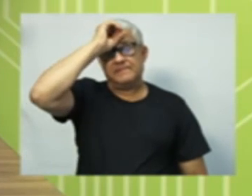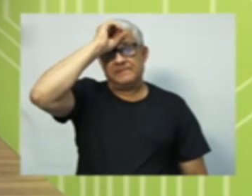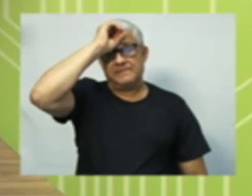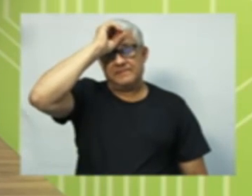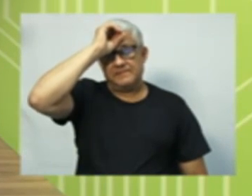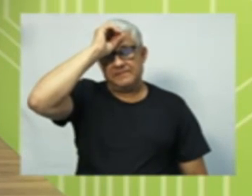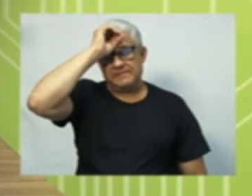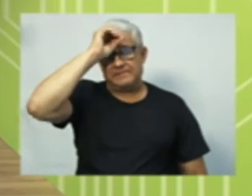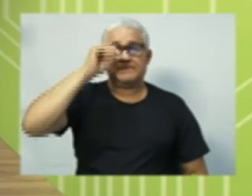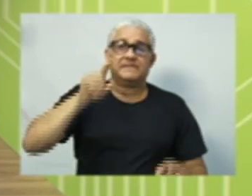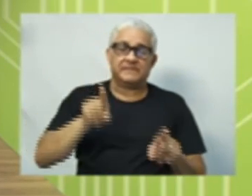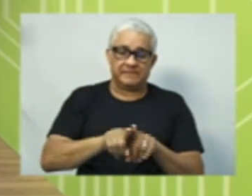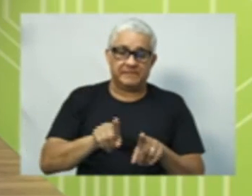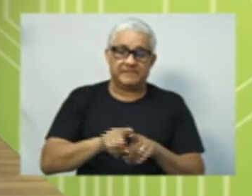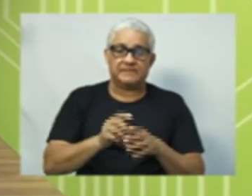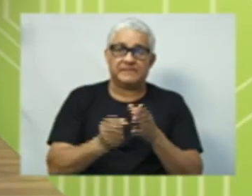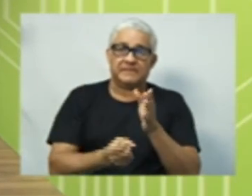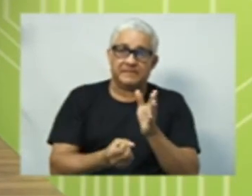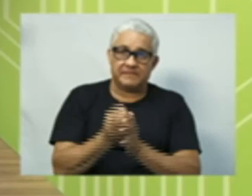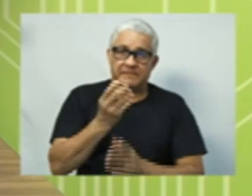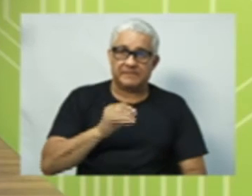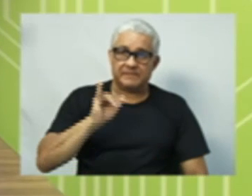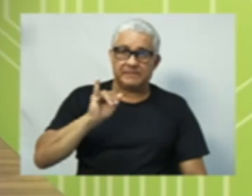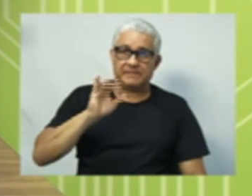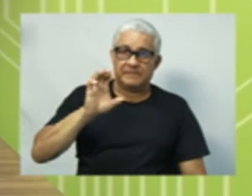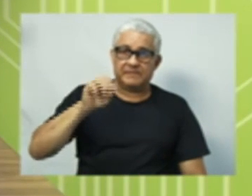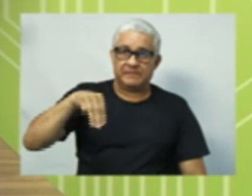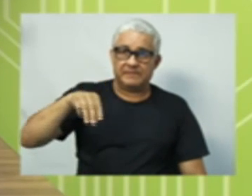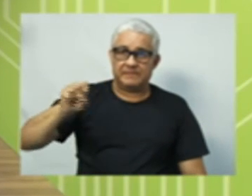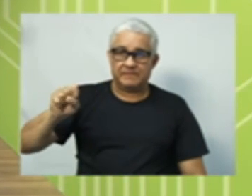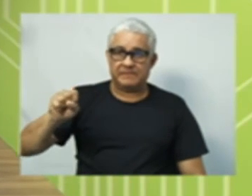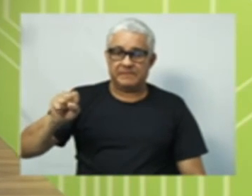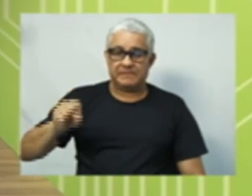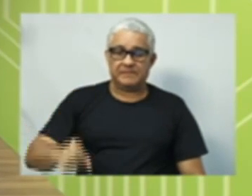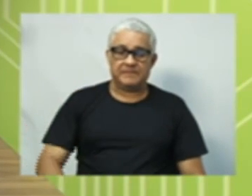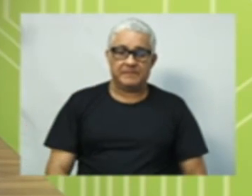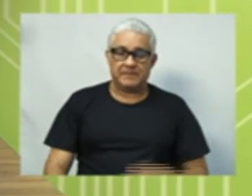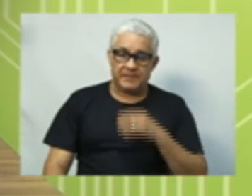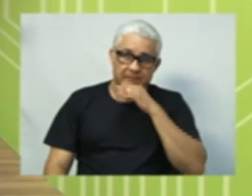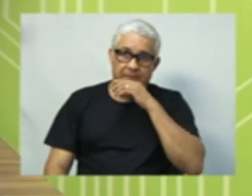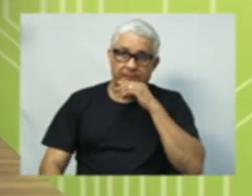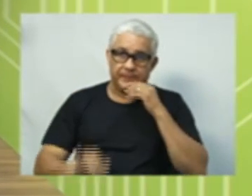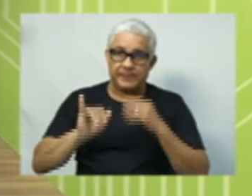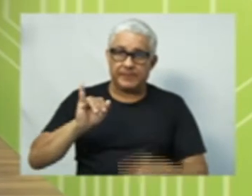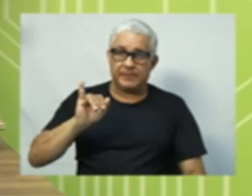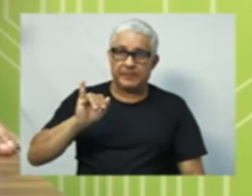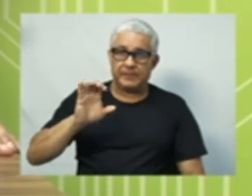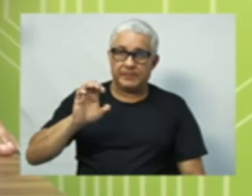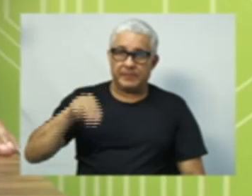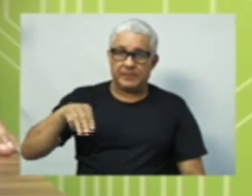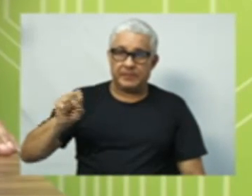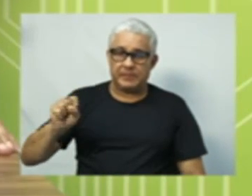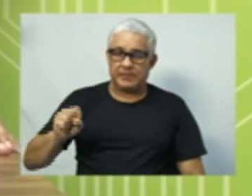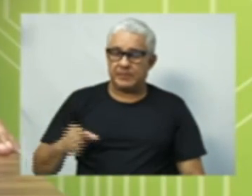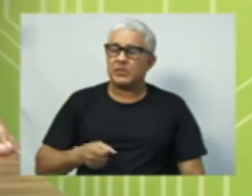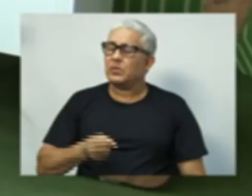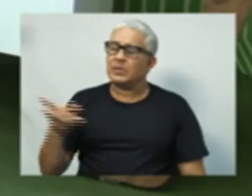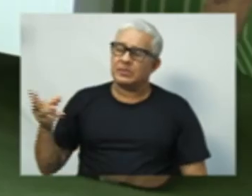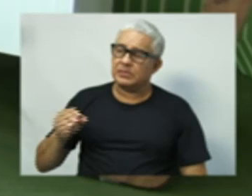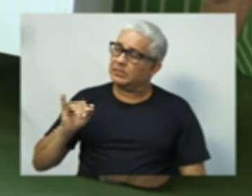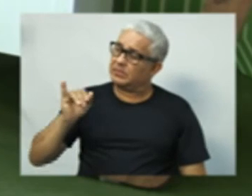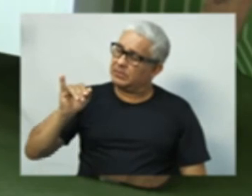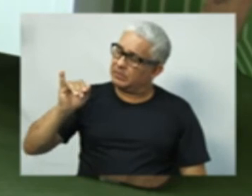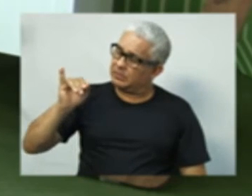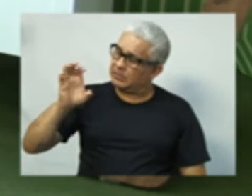ele vai e acaba gerando ICMS. O ICMS, quanto é que está o ICMS hoje, professora? Olha,